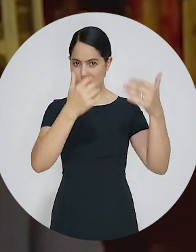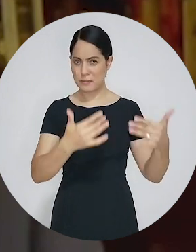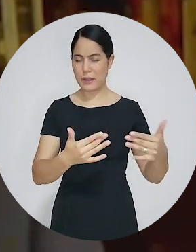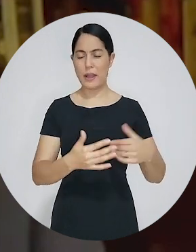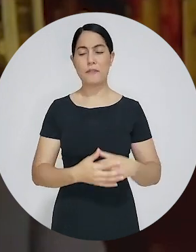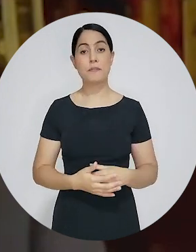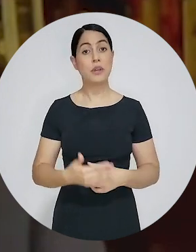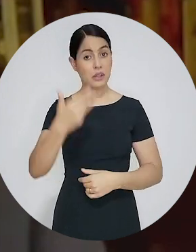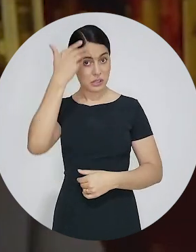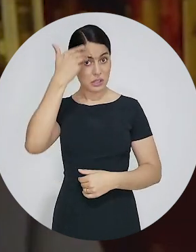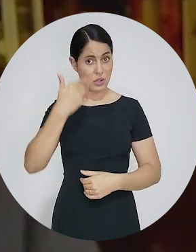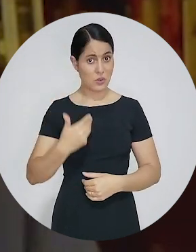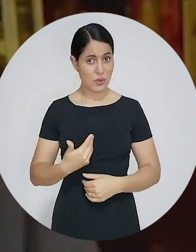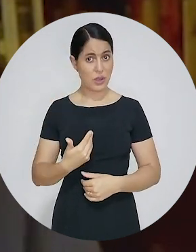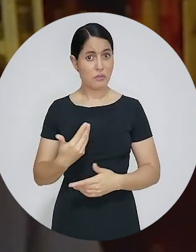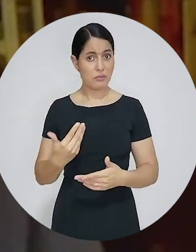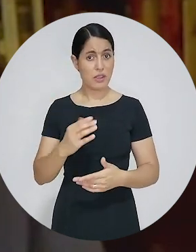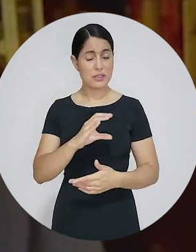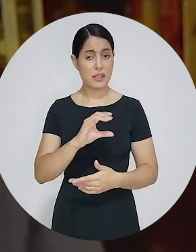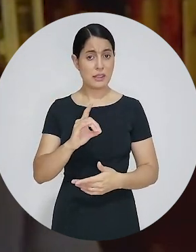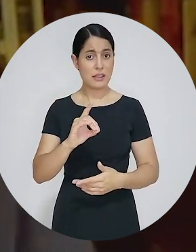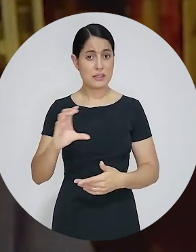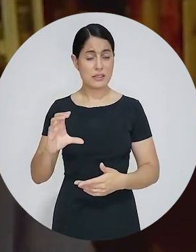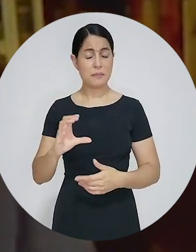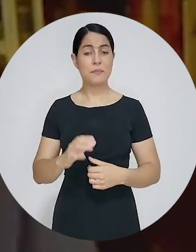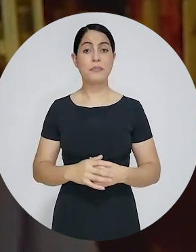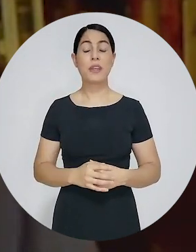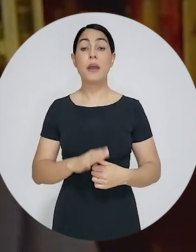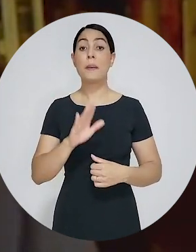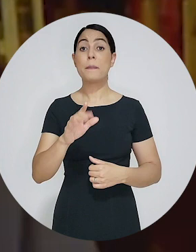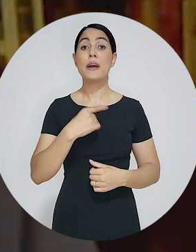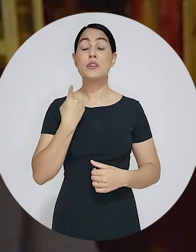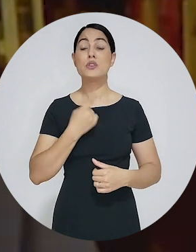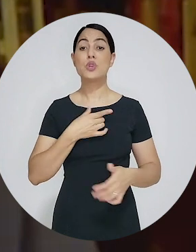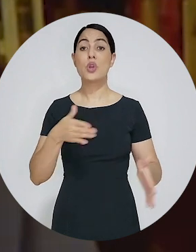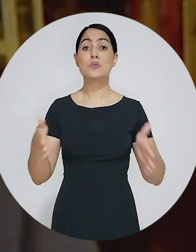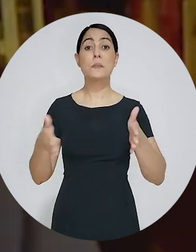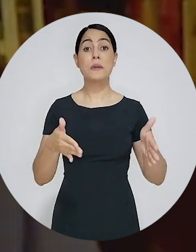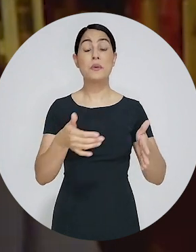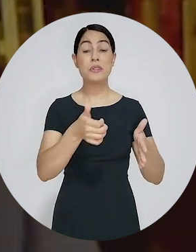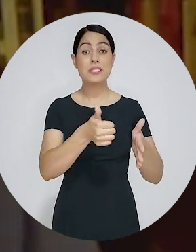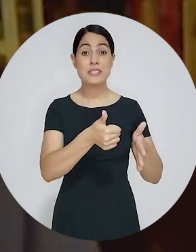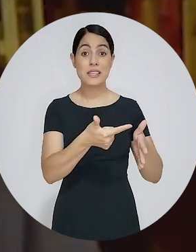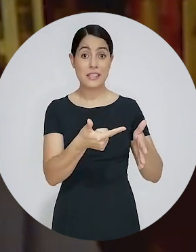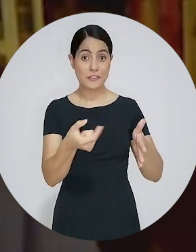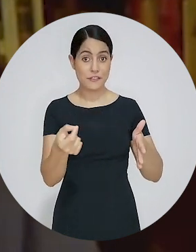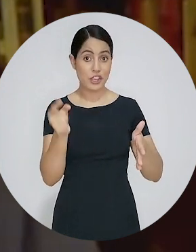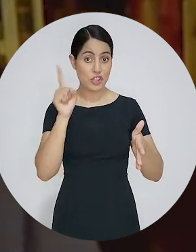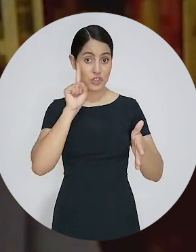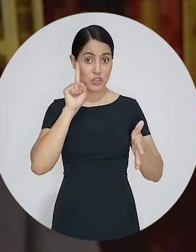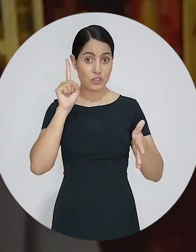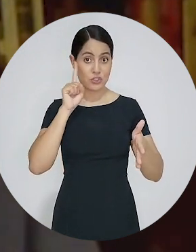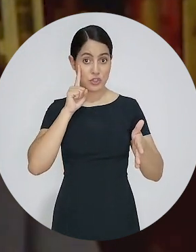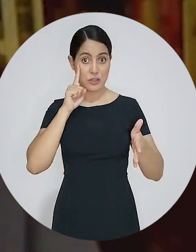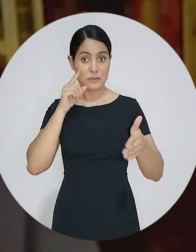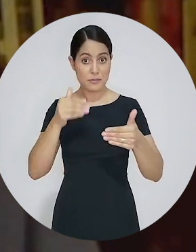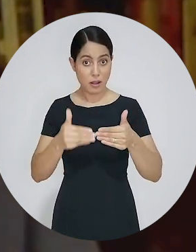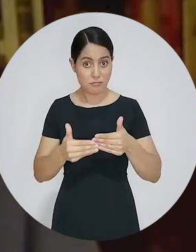assim determinava. E dava também um prazo de 120 dias para que ela